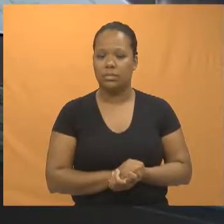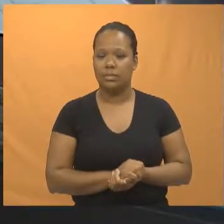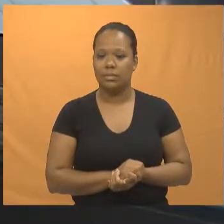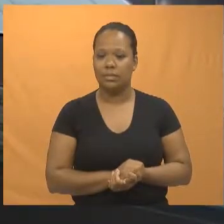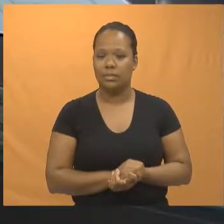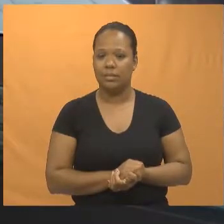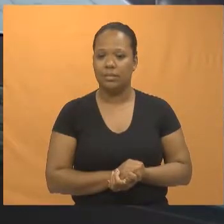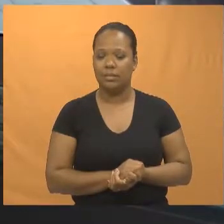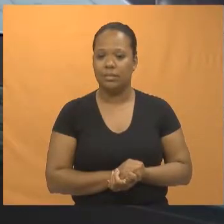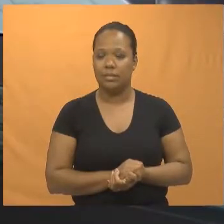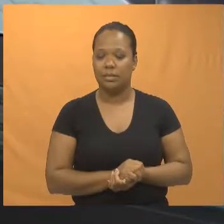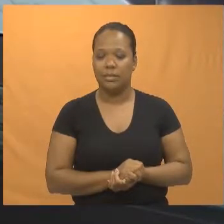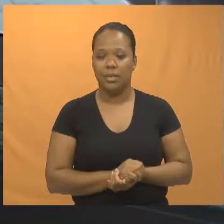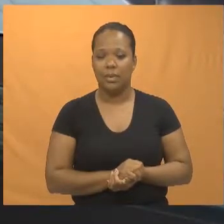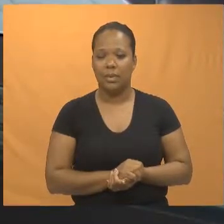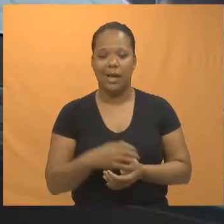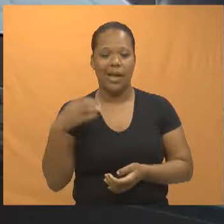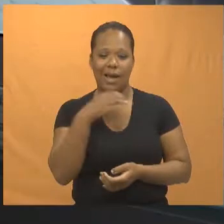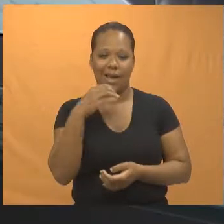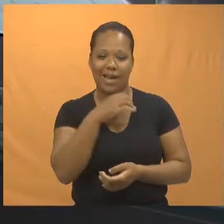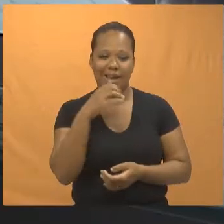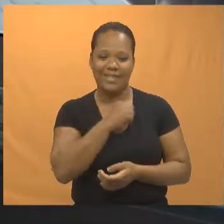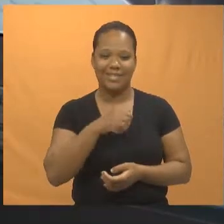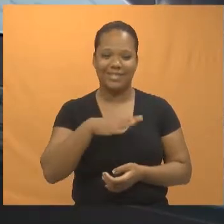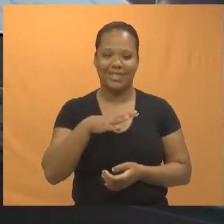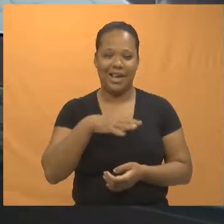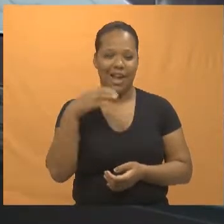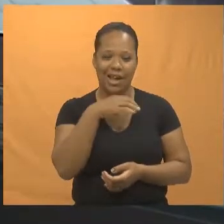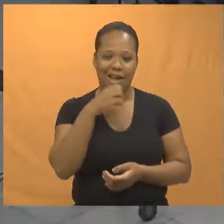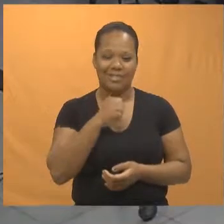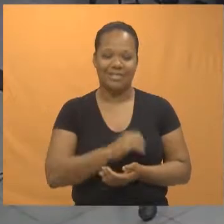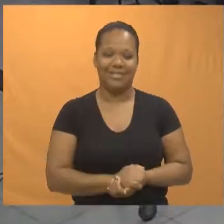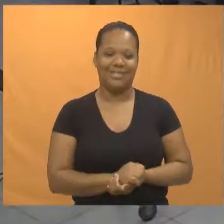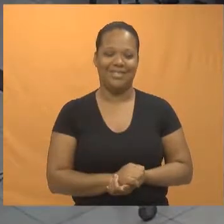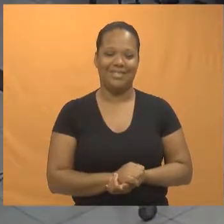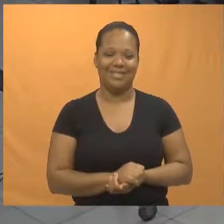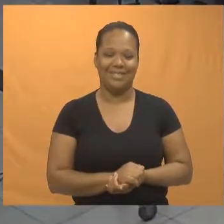Parafraseando aqui o Rodrigo, acelerar Jacareí, né, Rodrigo?